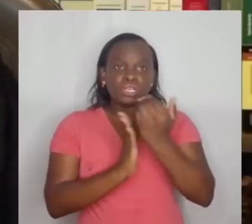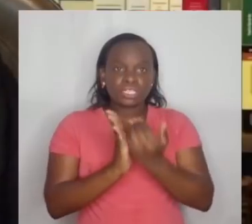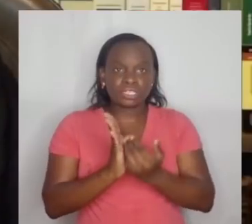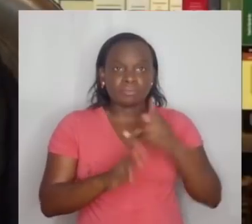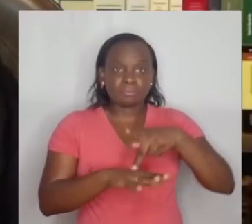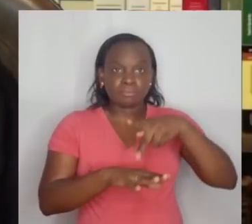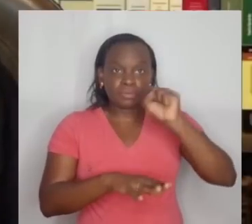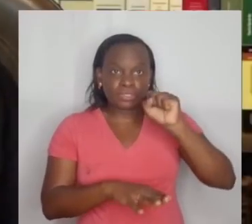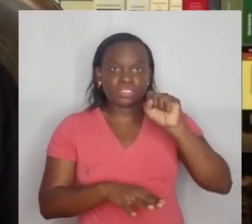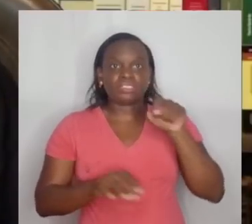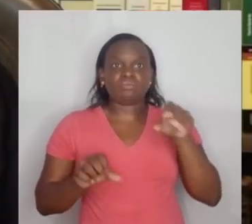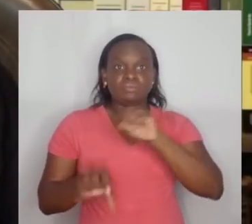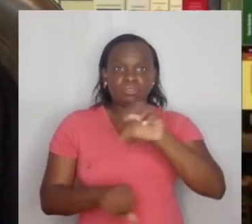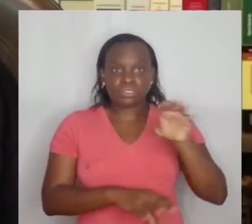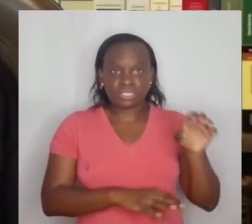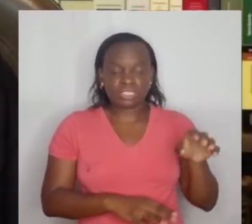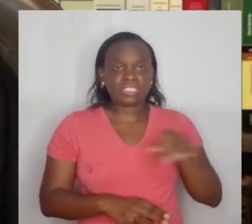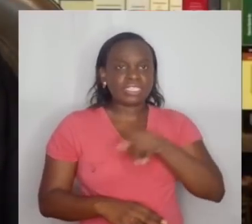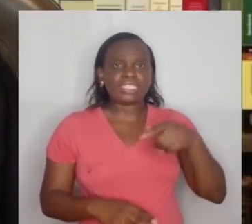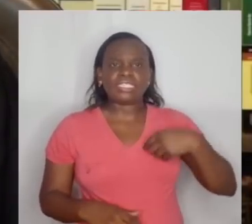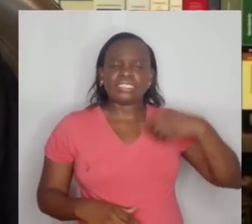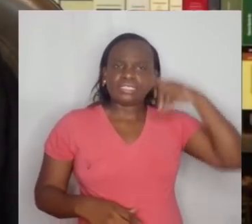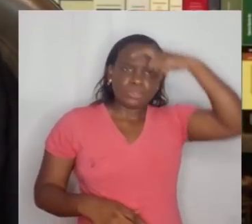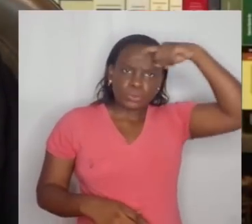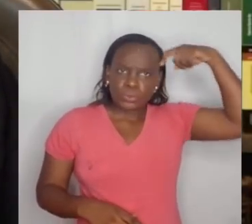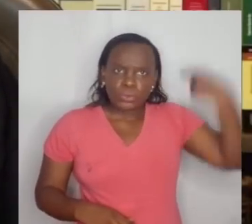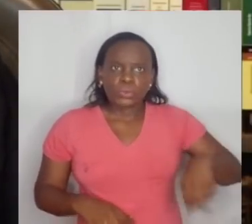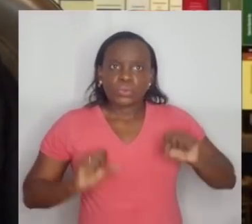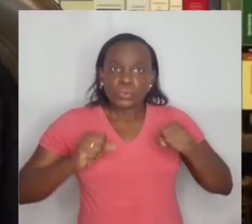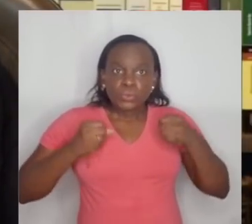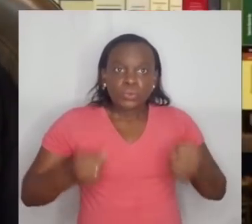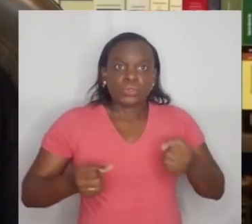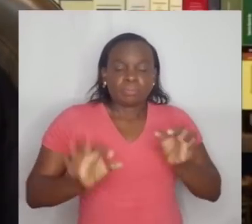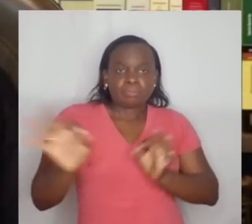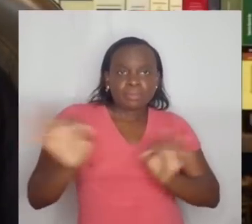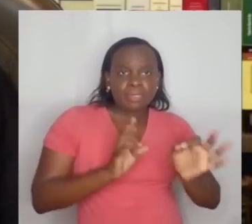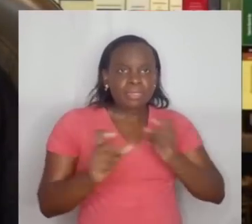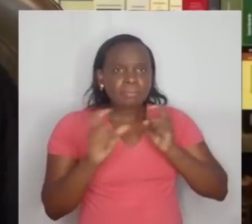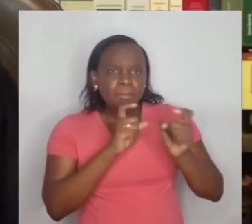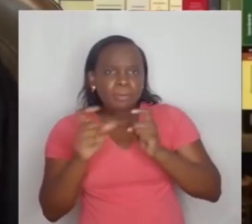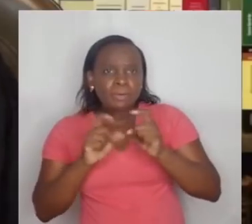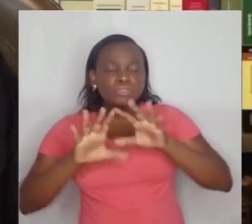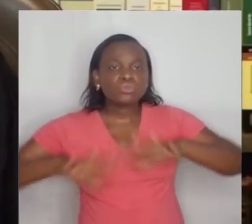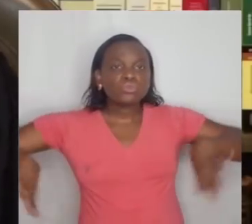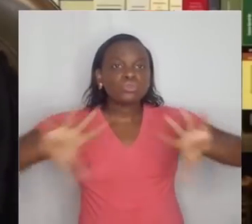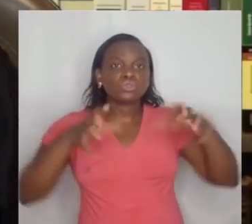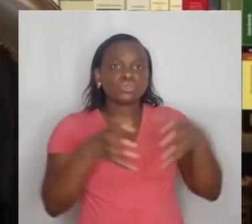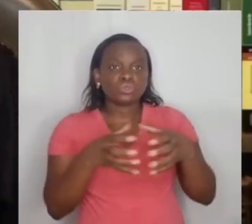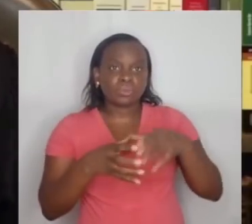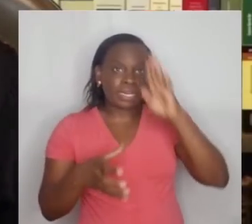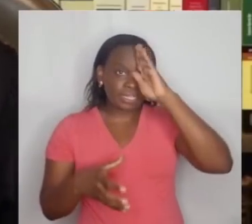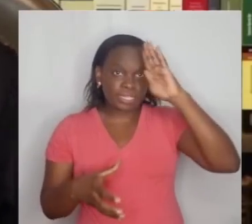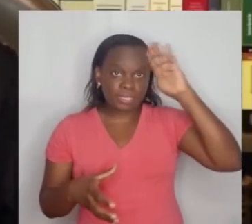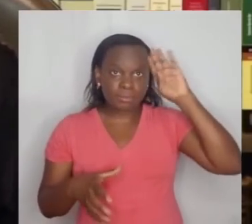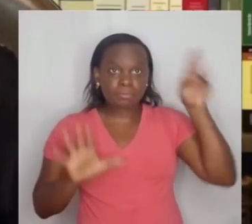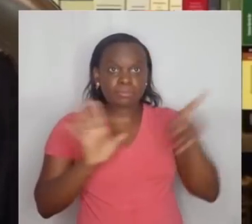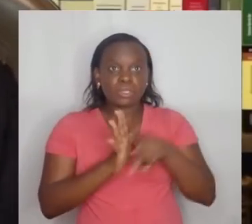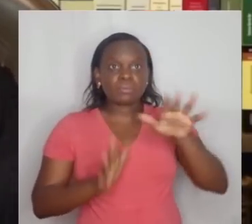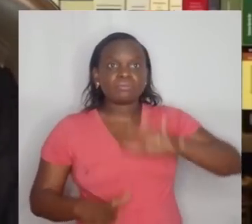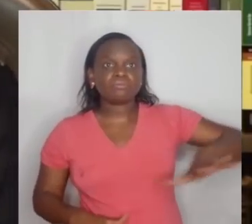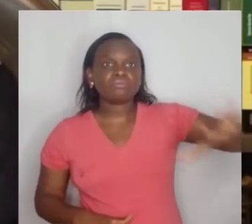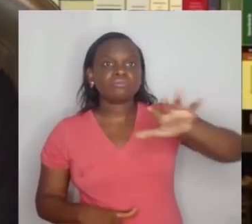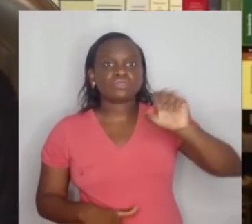Programas de Pós-Graduação em Educação, que foi incansável na condução dos debates com toda a comunidade acadêmica da